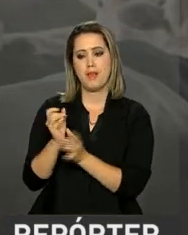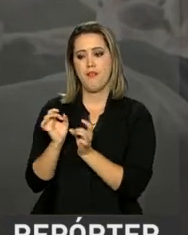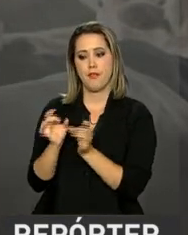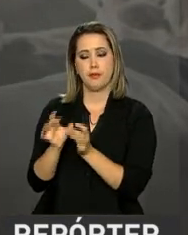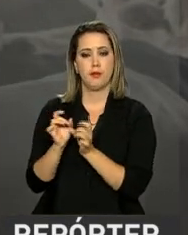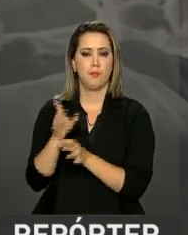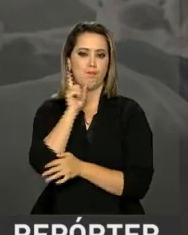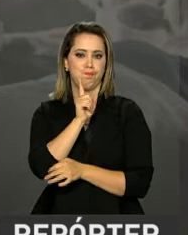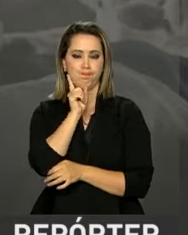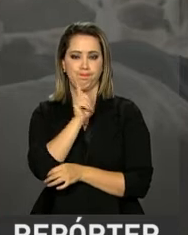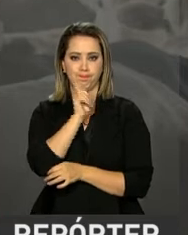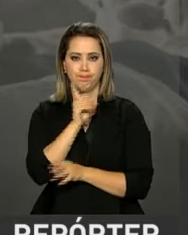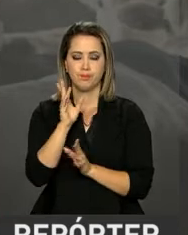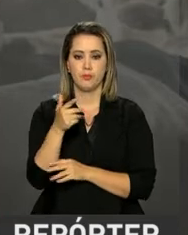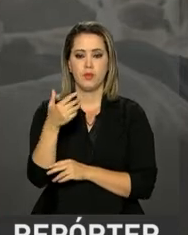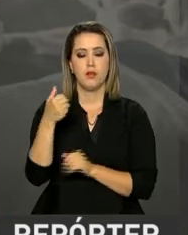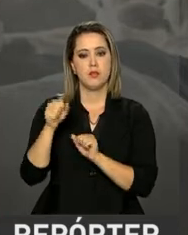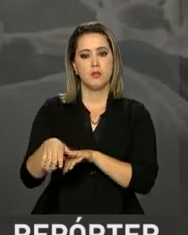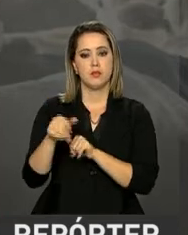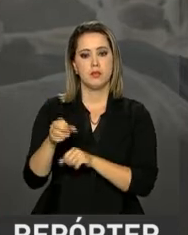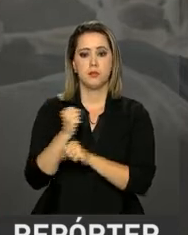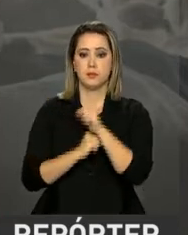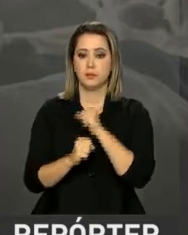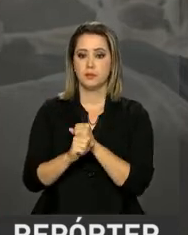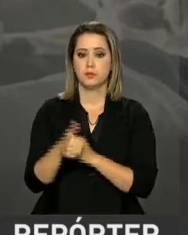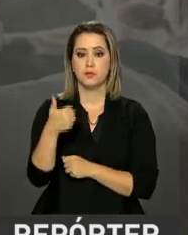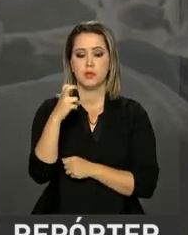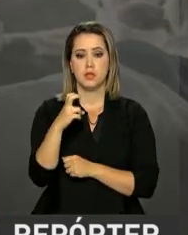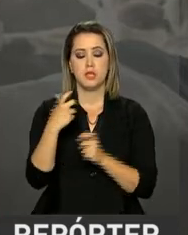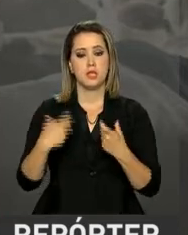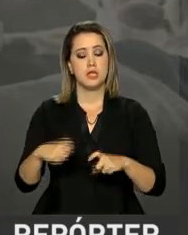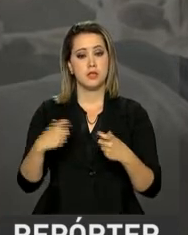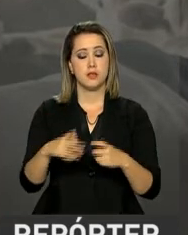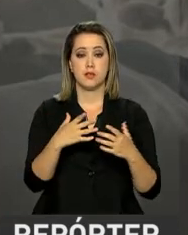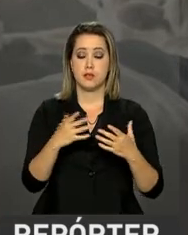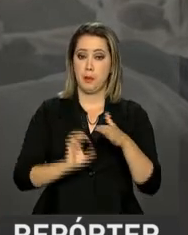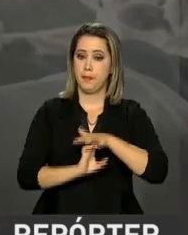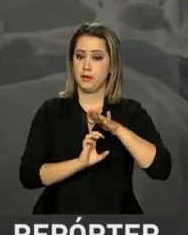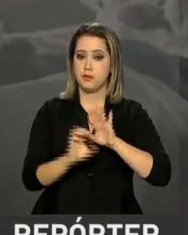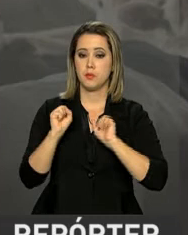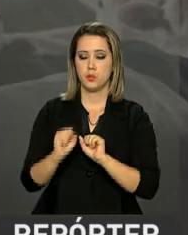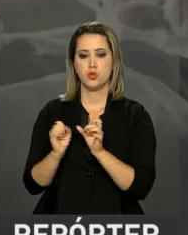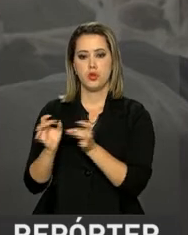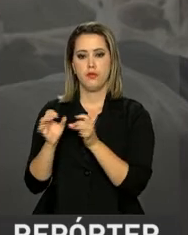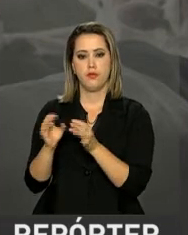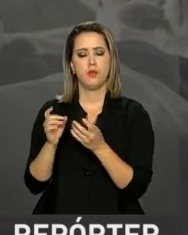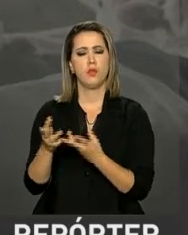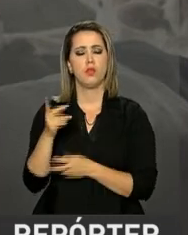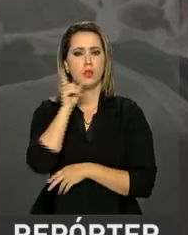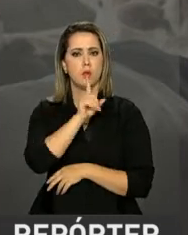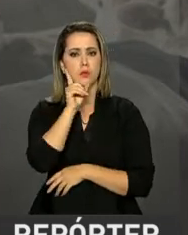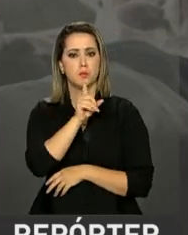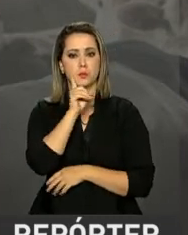in natura para os estados unidos em setembro do ano passado 15 frigoríficos estavam autorizados a vender para o mercado norte